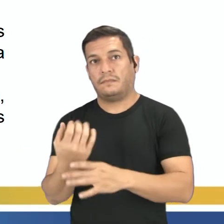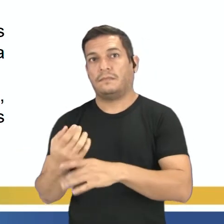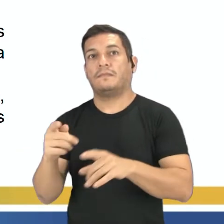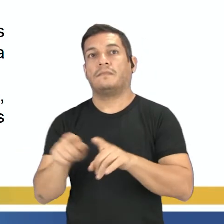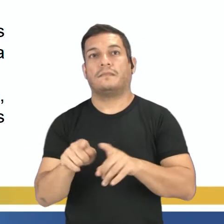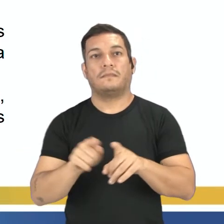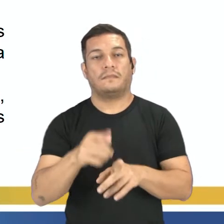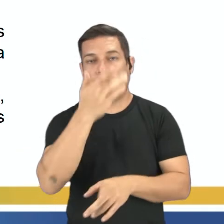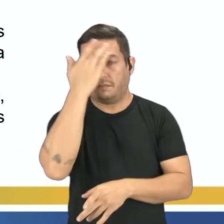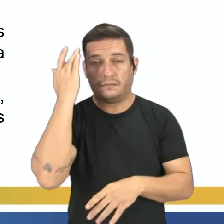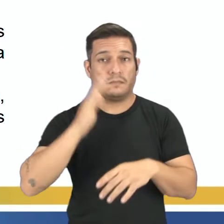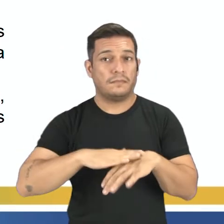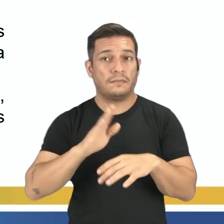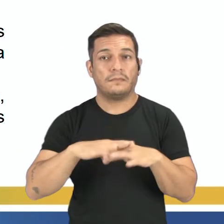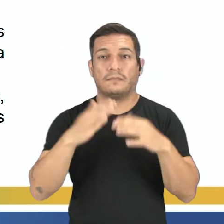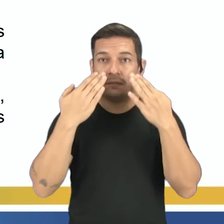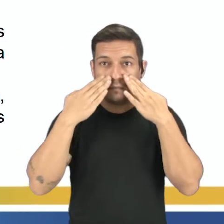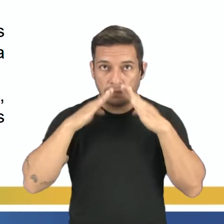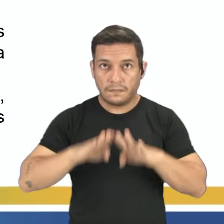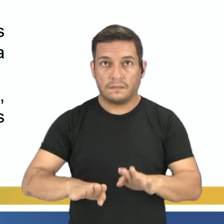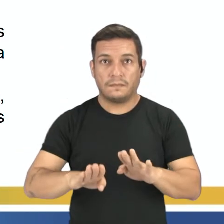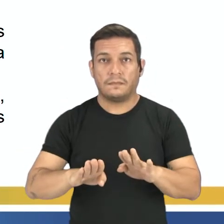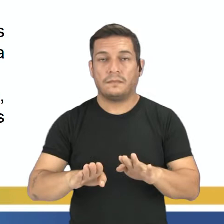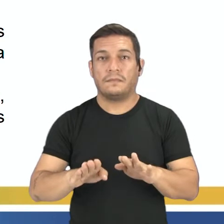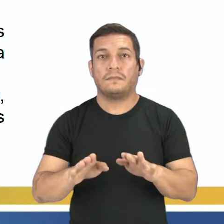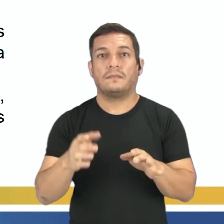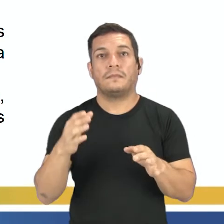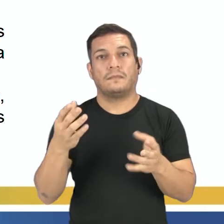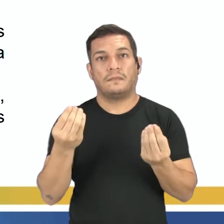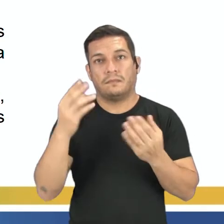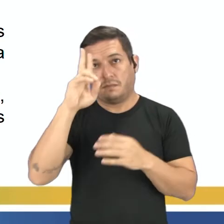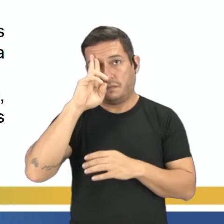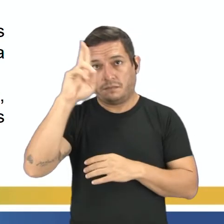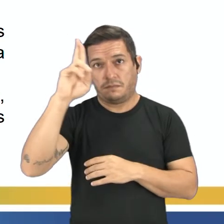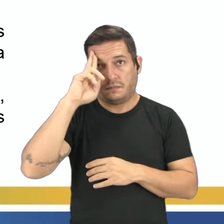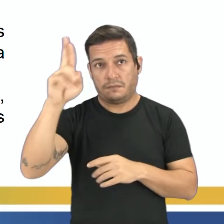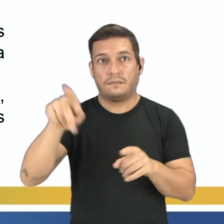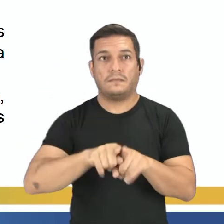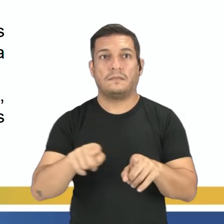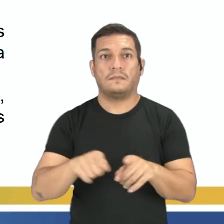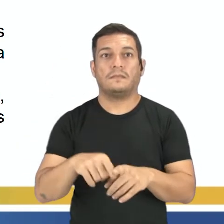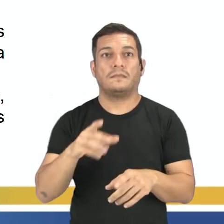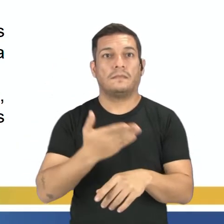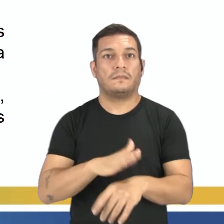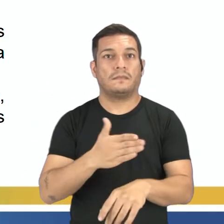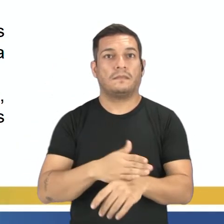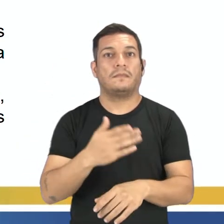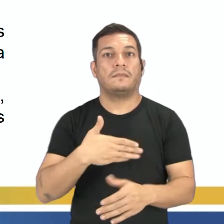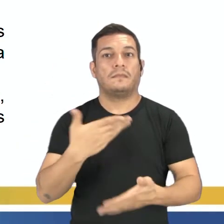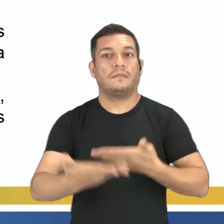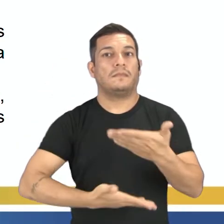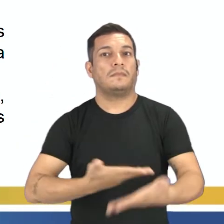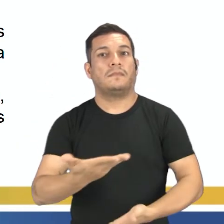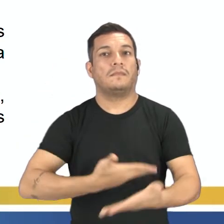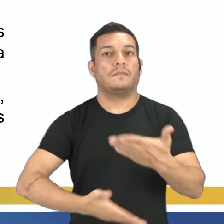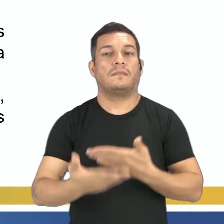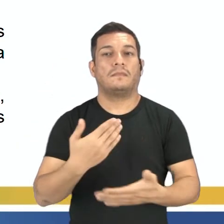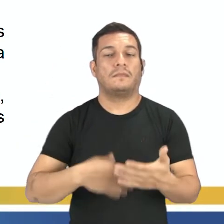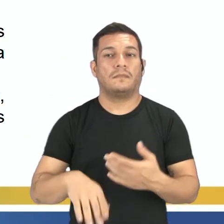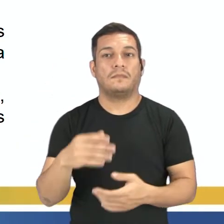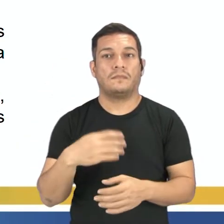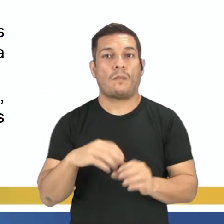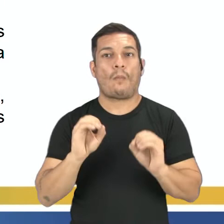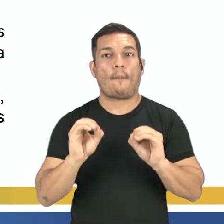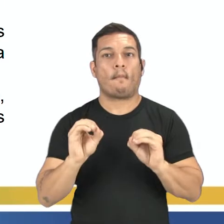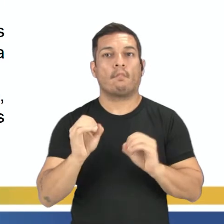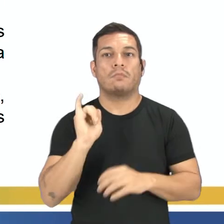para os mais carentes. Muitos fazendeiros realizam essa prática em troca da isenção de